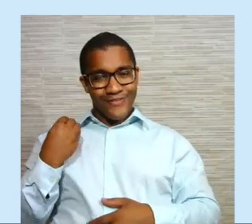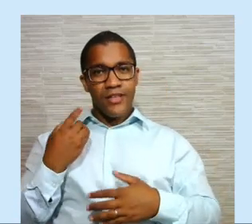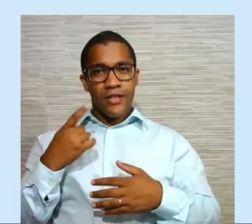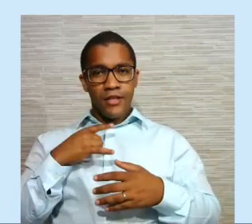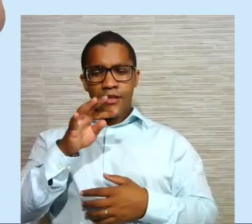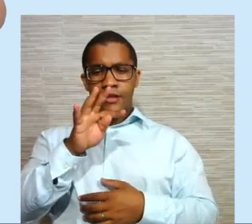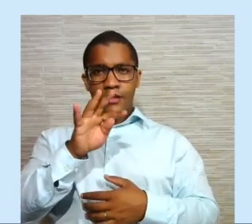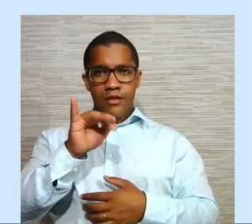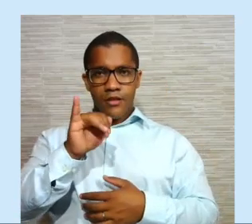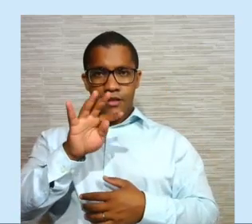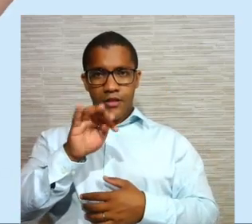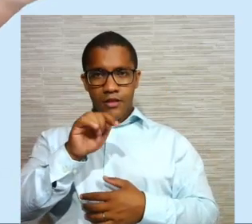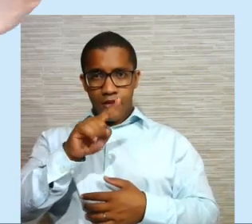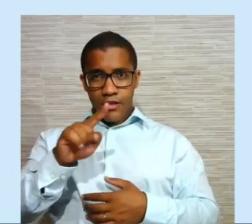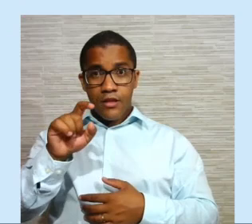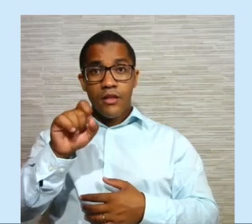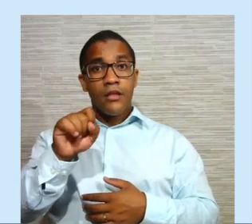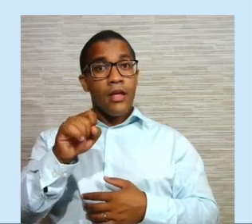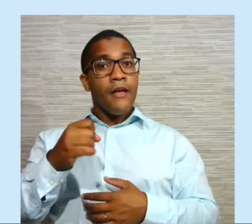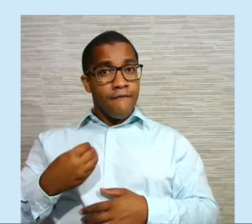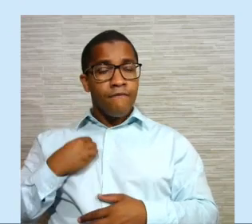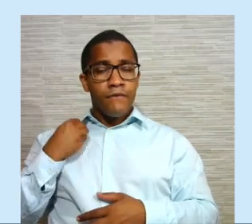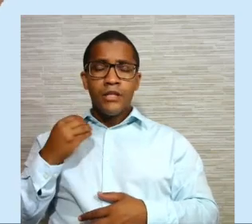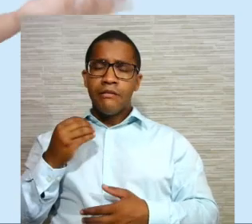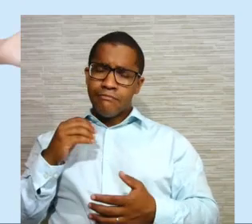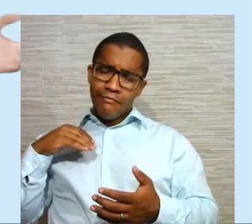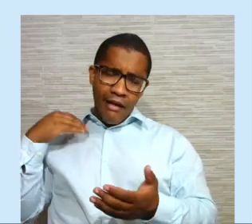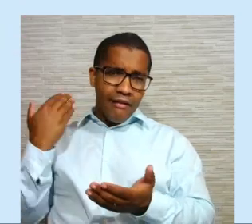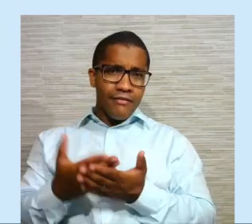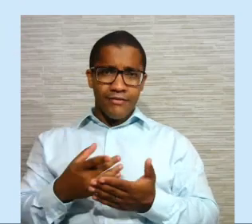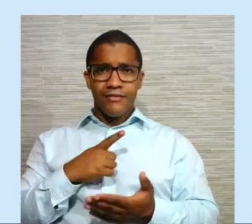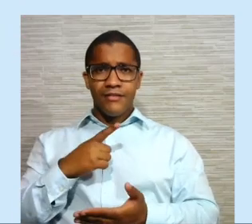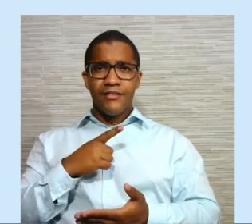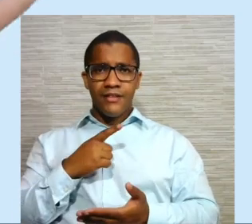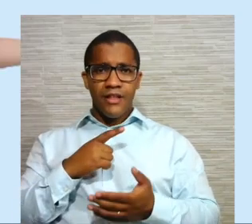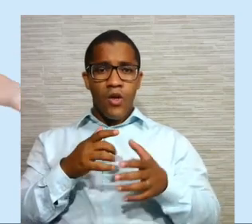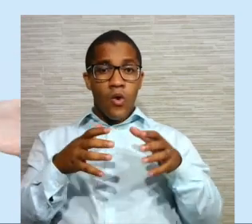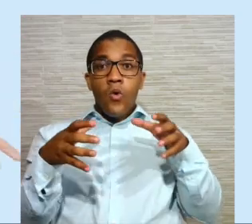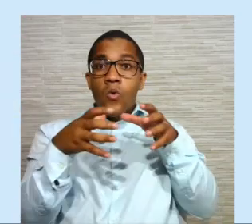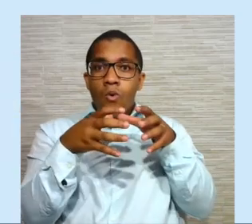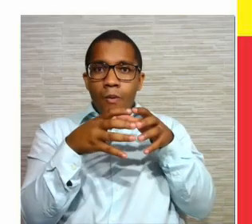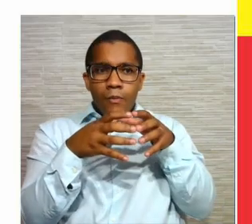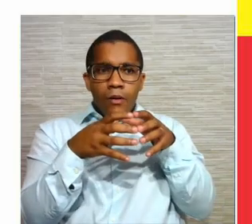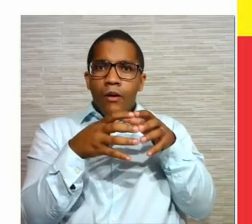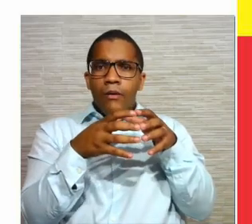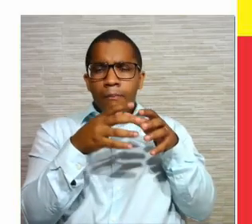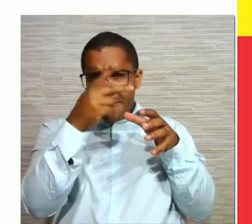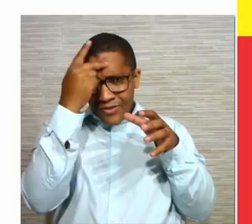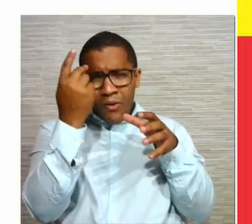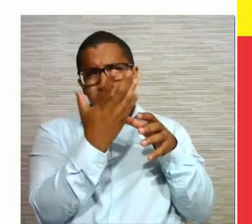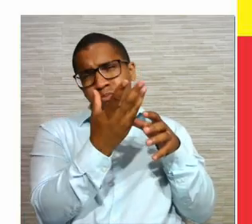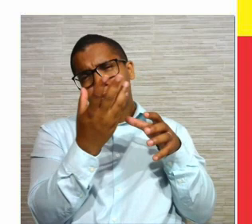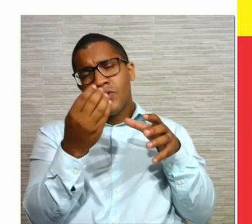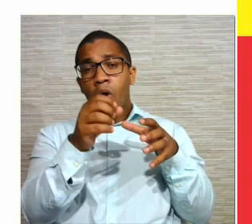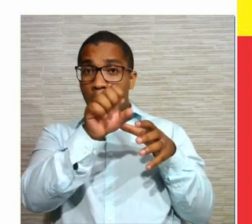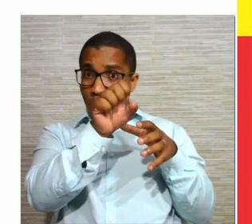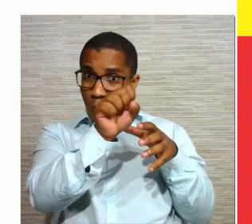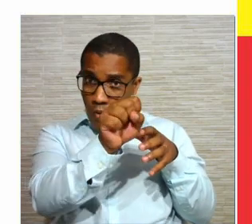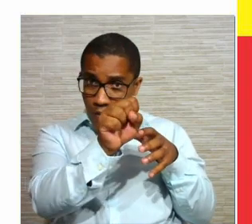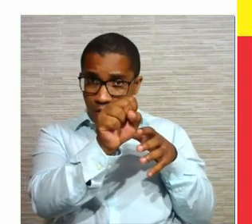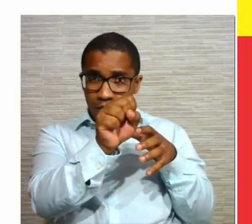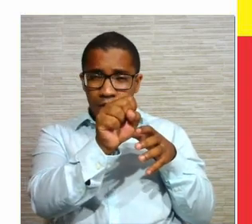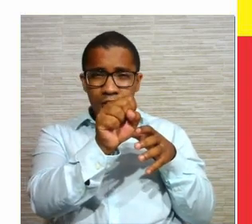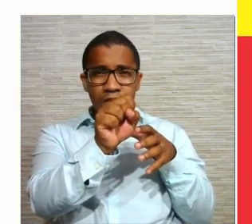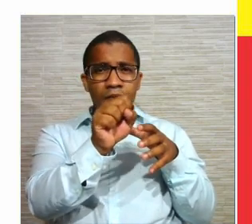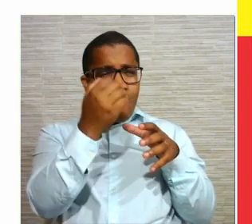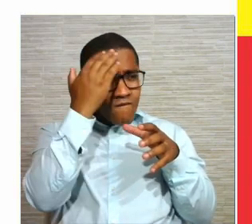na ativa, né? Começou com a banda enorme, tinham 8 músicos, né? Nando Reis, Arnaldo